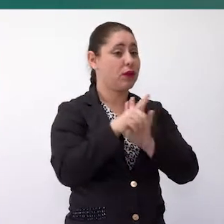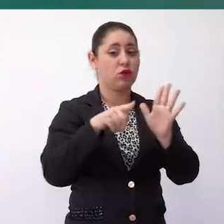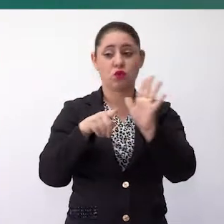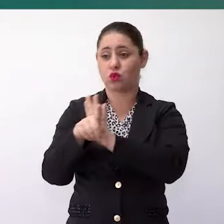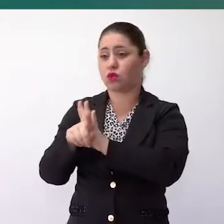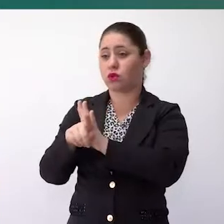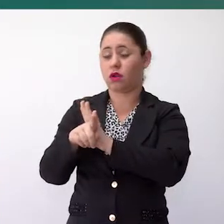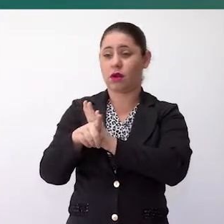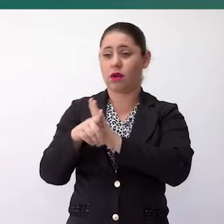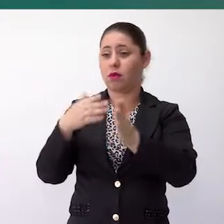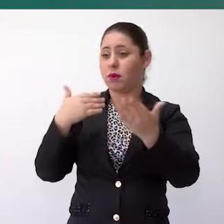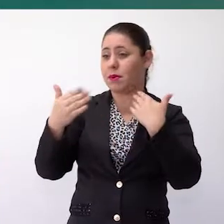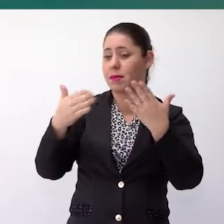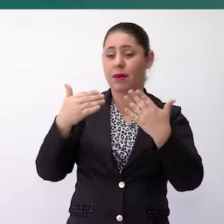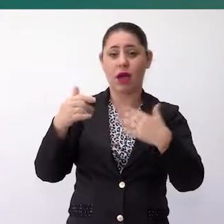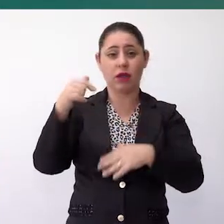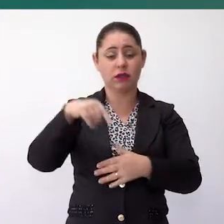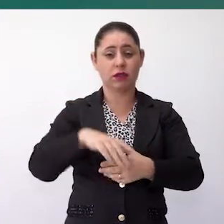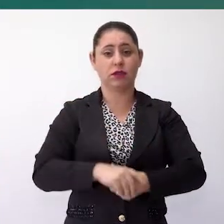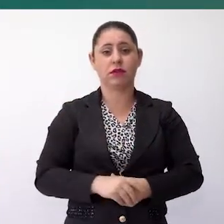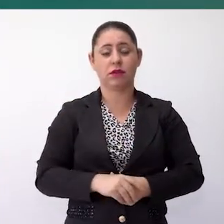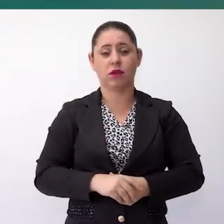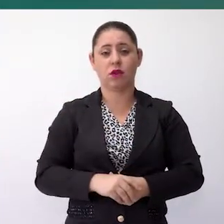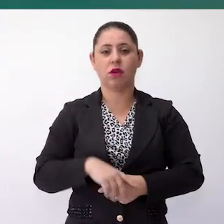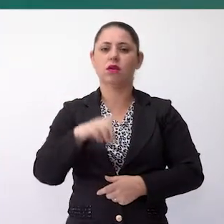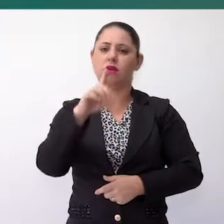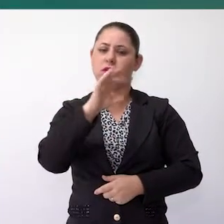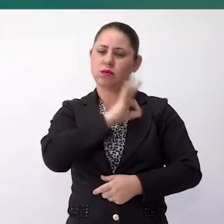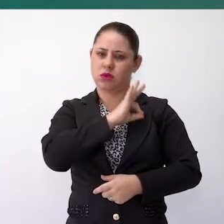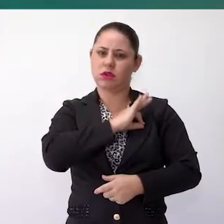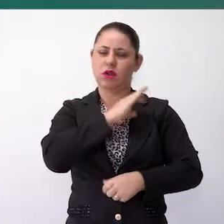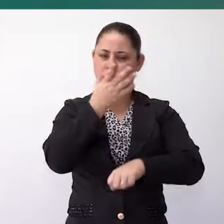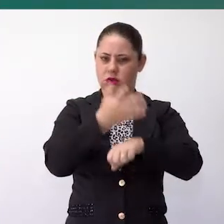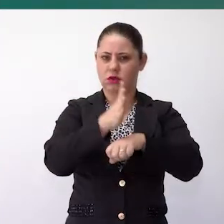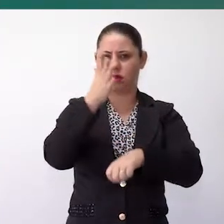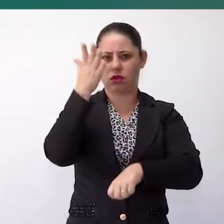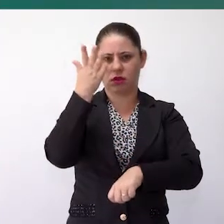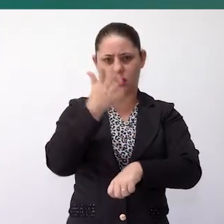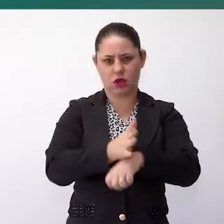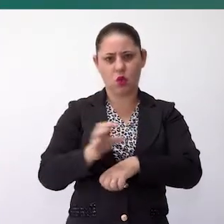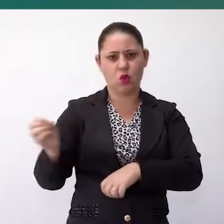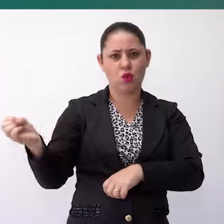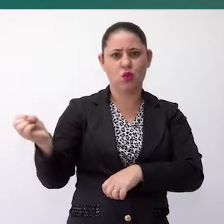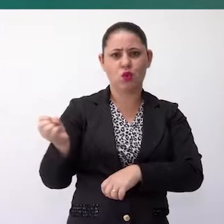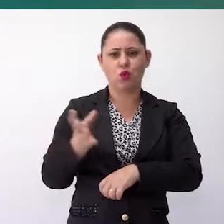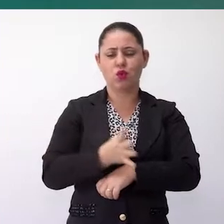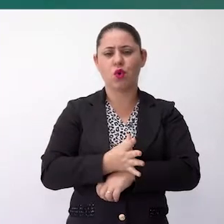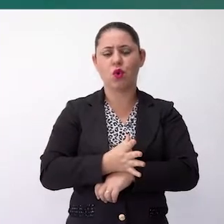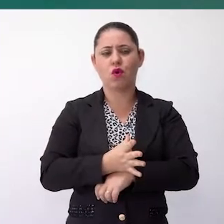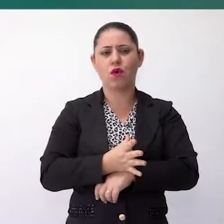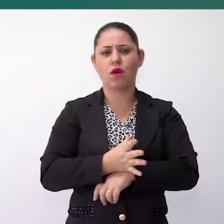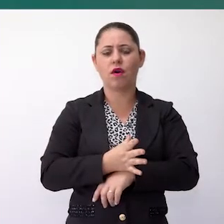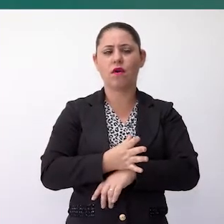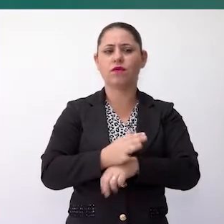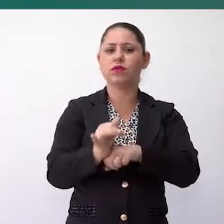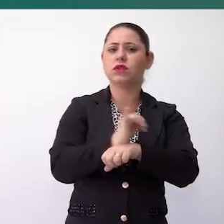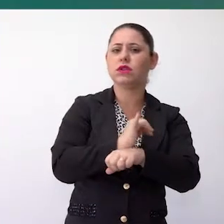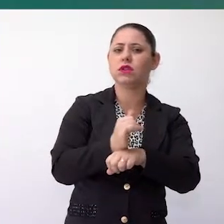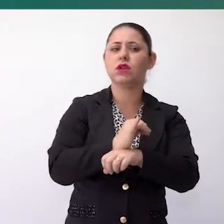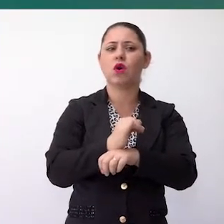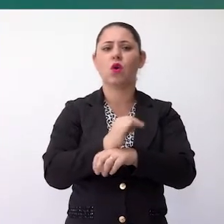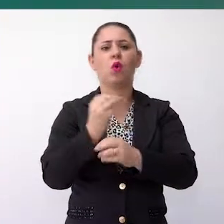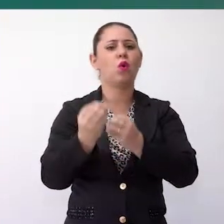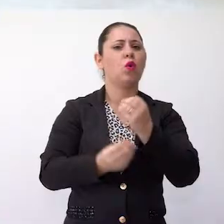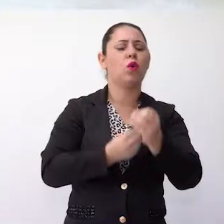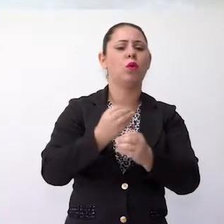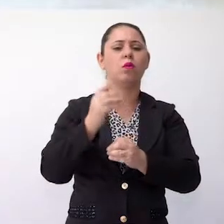podem debater esse assunto aqui, né? Os nossos policiais são treinados nessas novas modalidades. Por exemplo, a